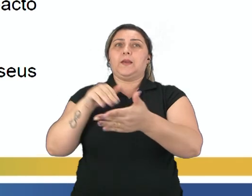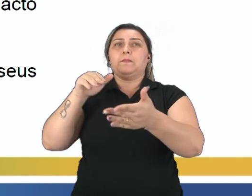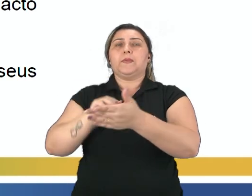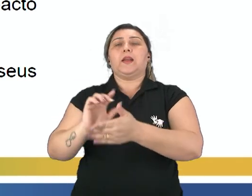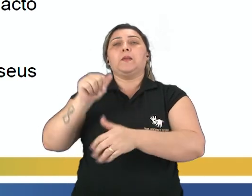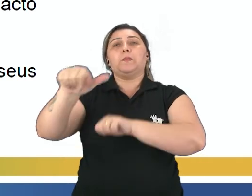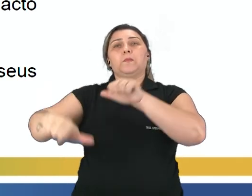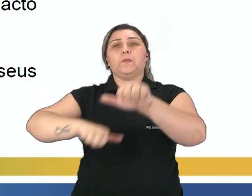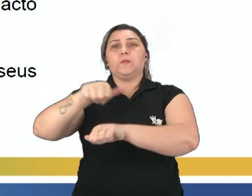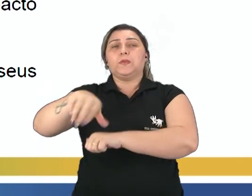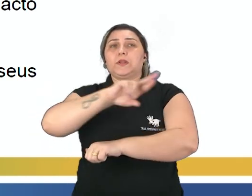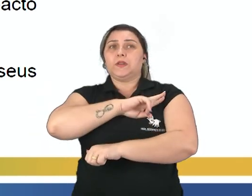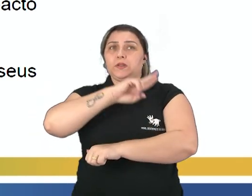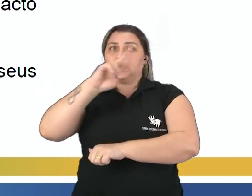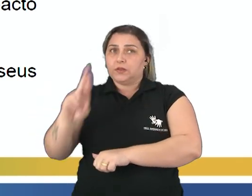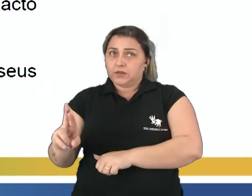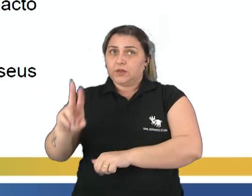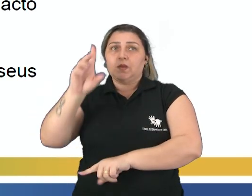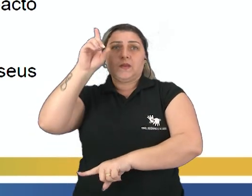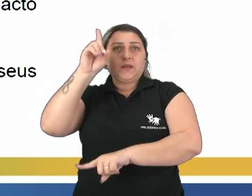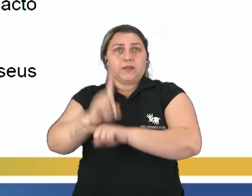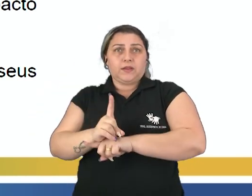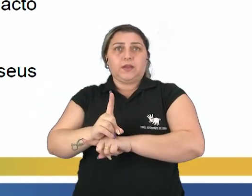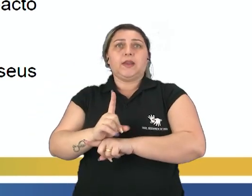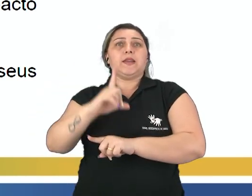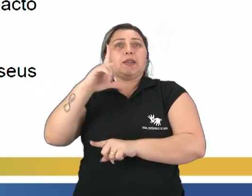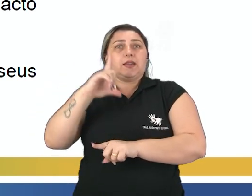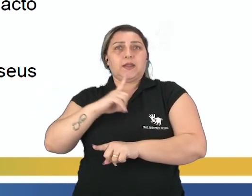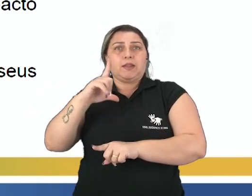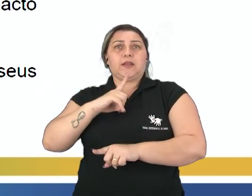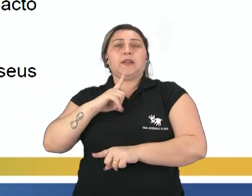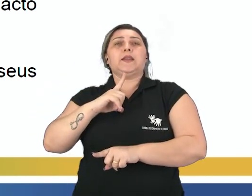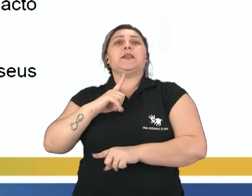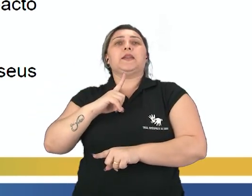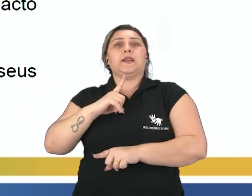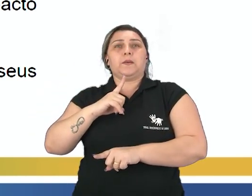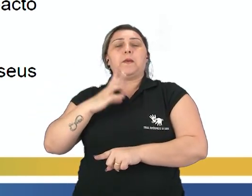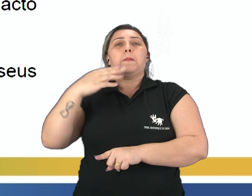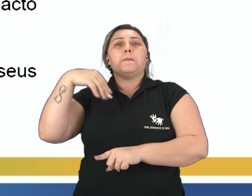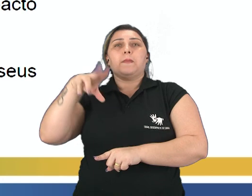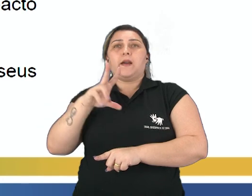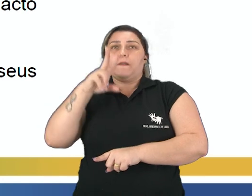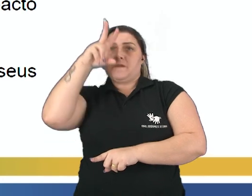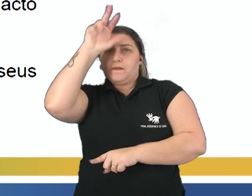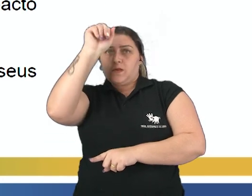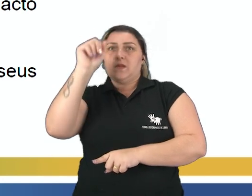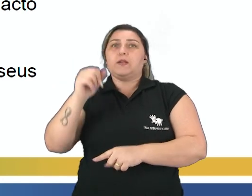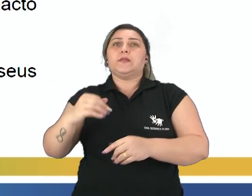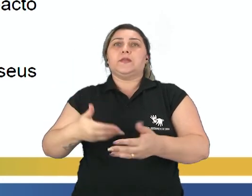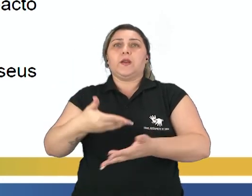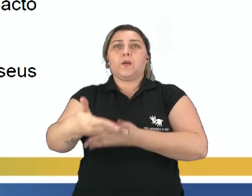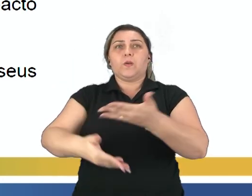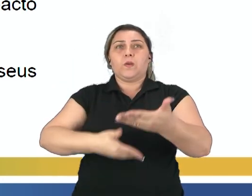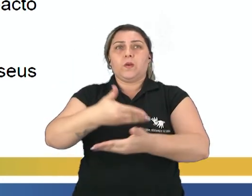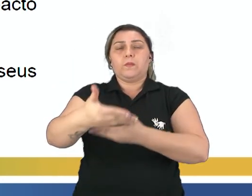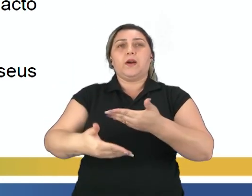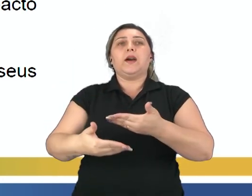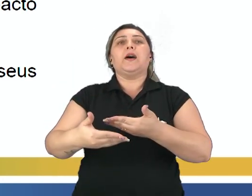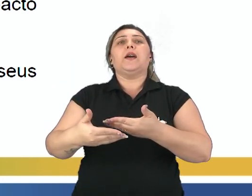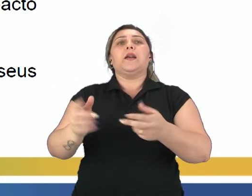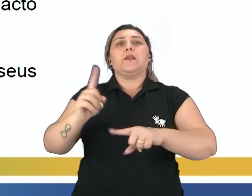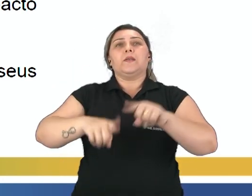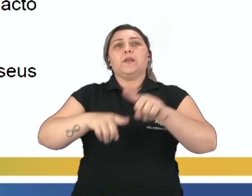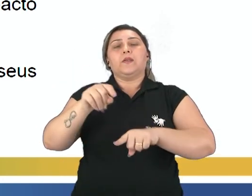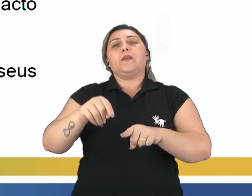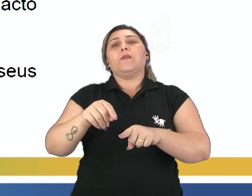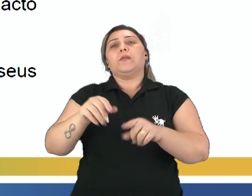pois não há impacto maior que uma mudança religiosa. Ou D. Que aqueles que tenham mais poder aquisitivo compartilhem seus bens